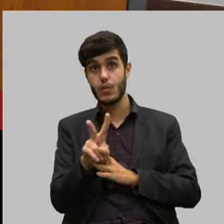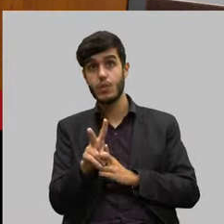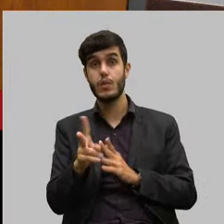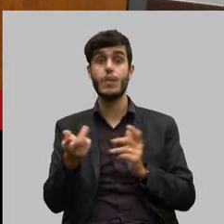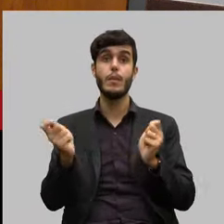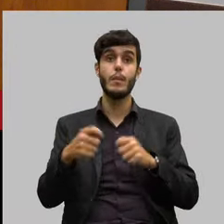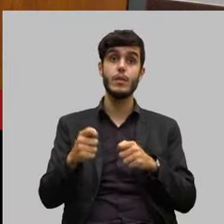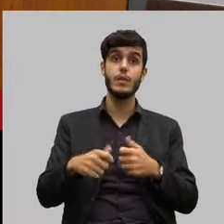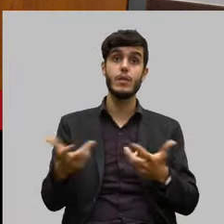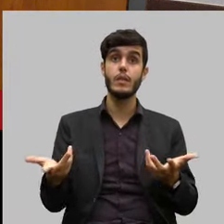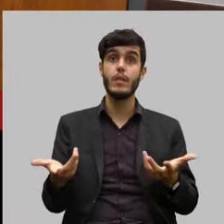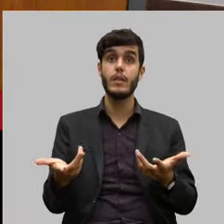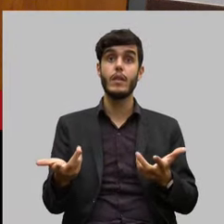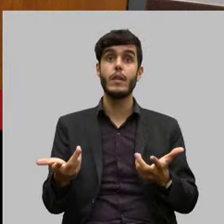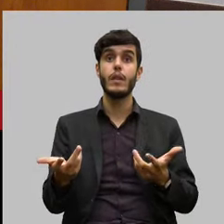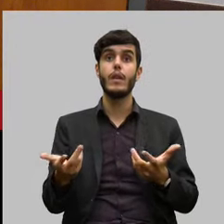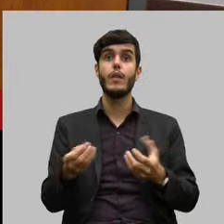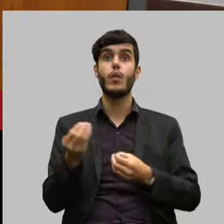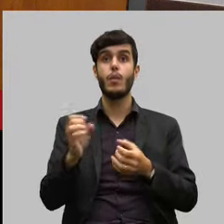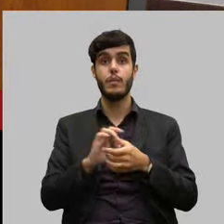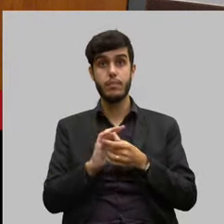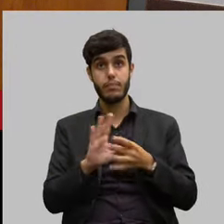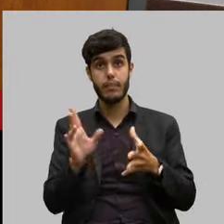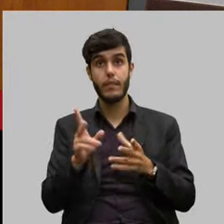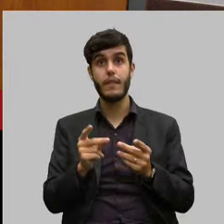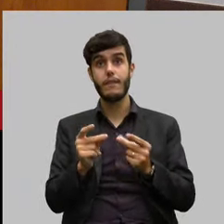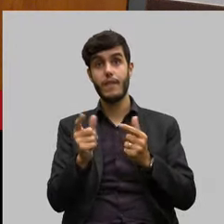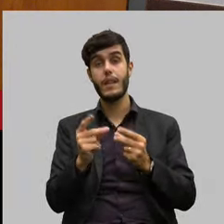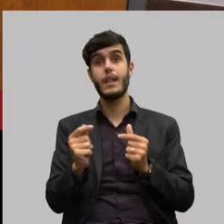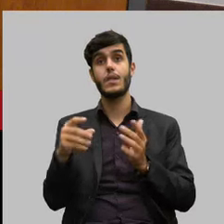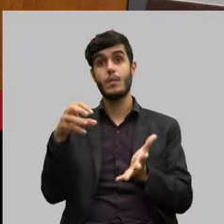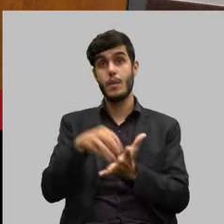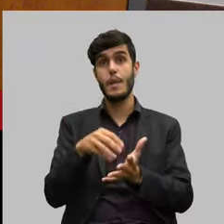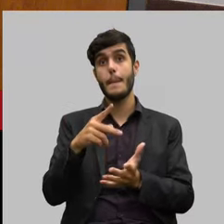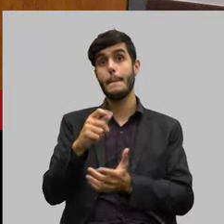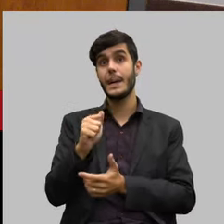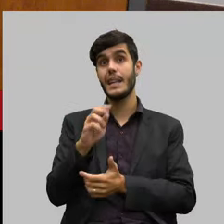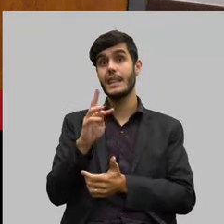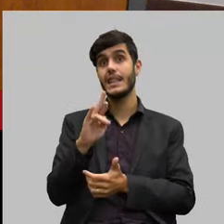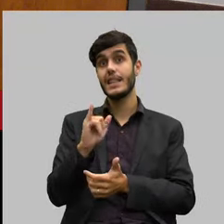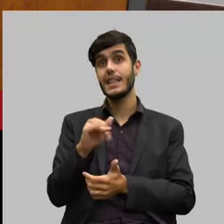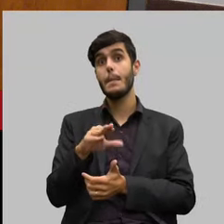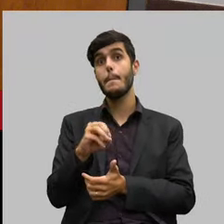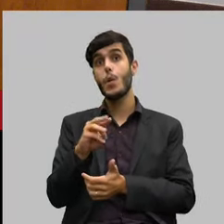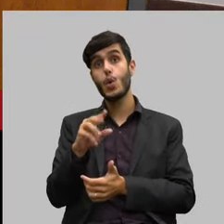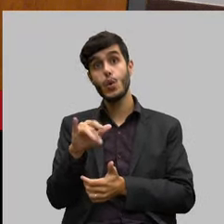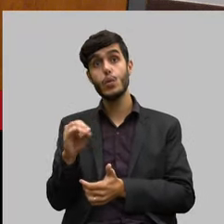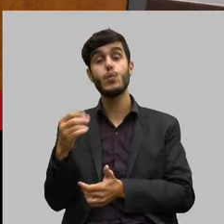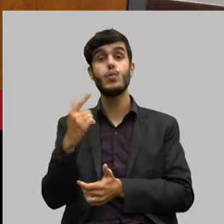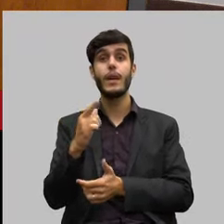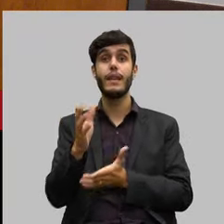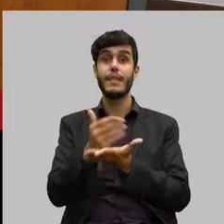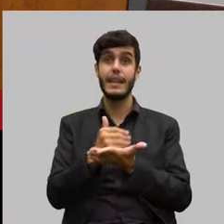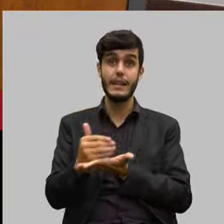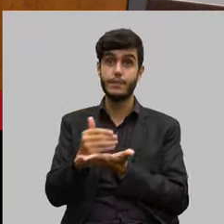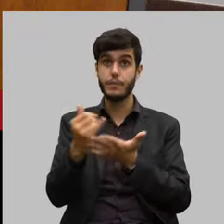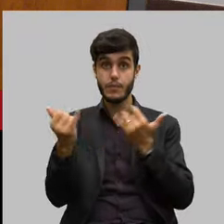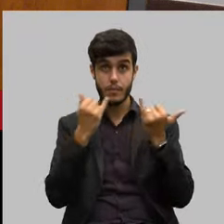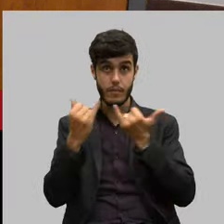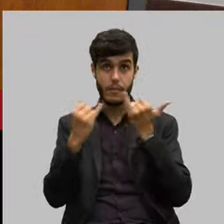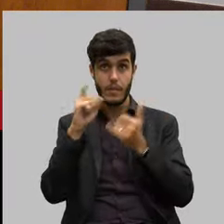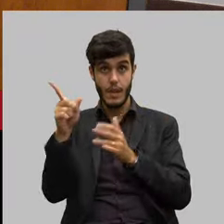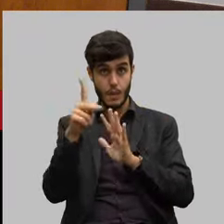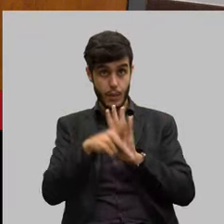possível como é que a gente vai autorizar a venda de patrimônio sem números sem dados sem informações isso tá lá no